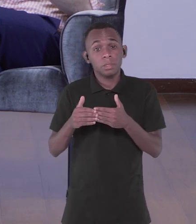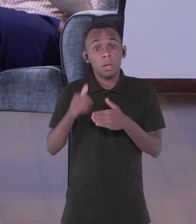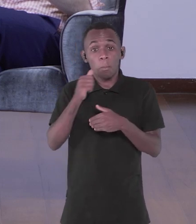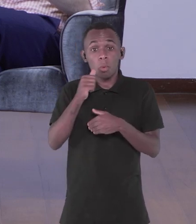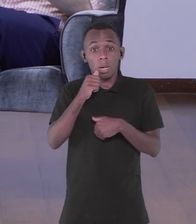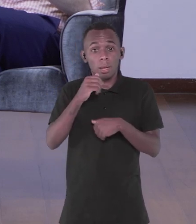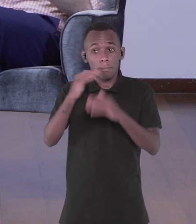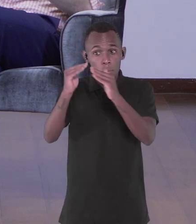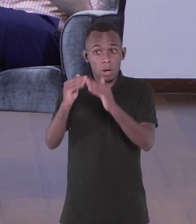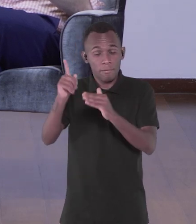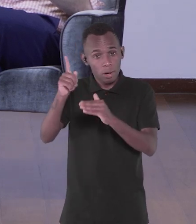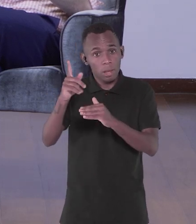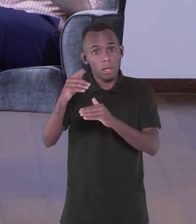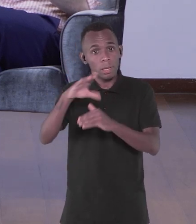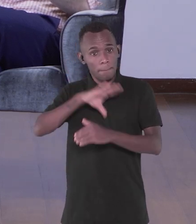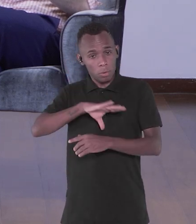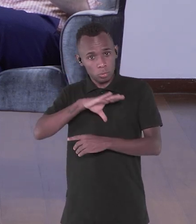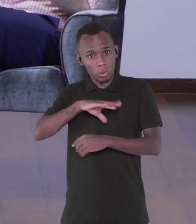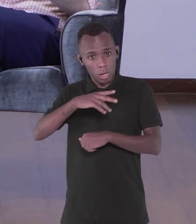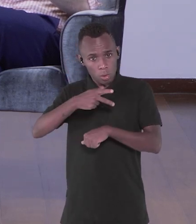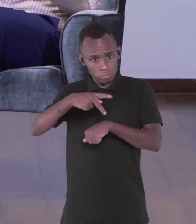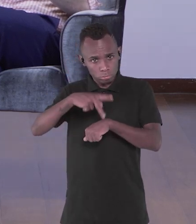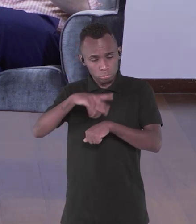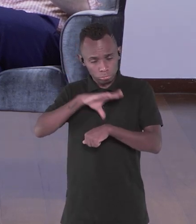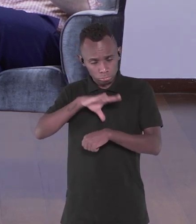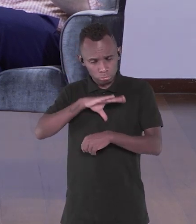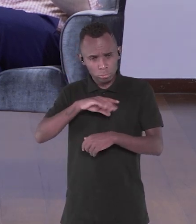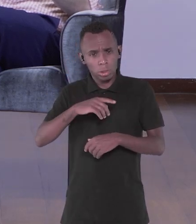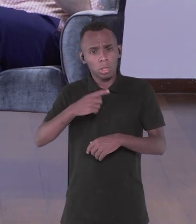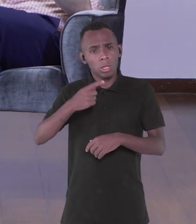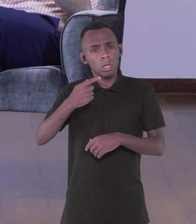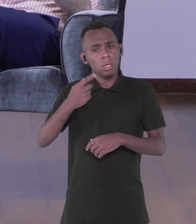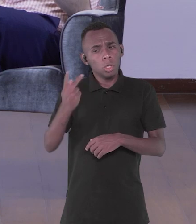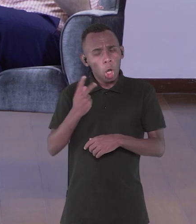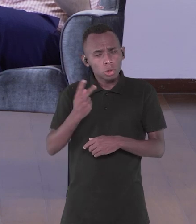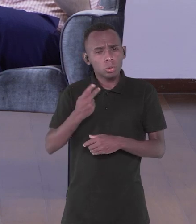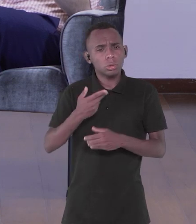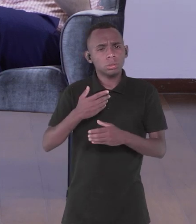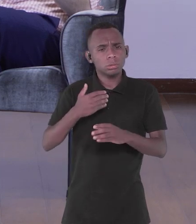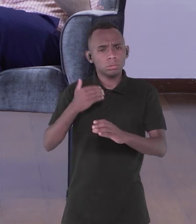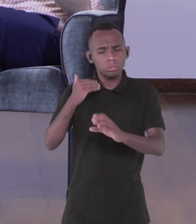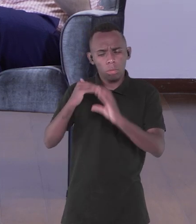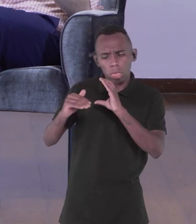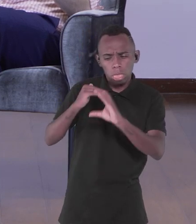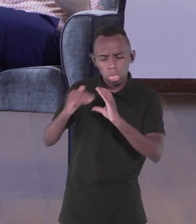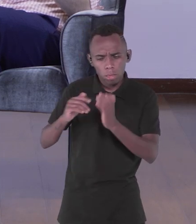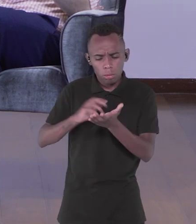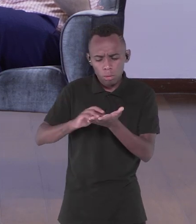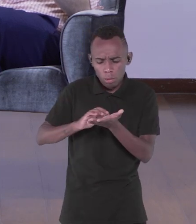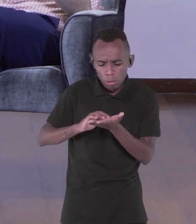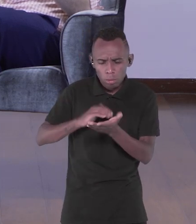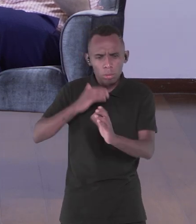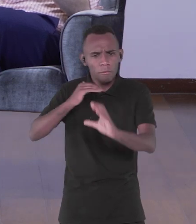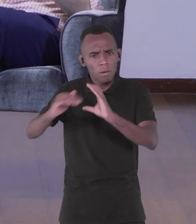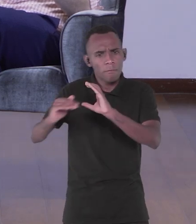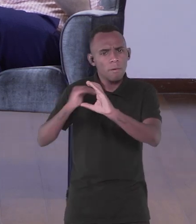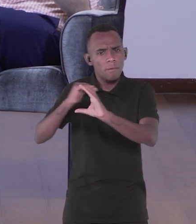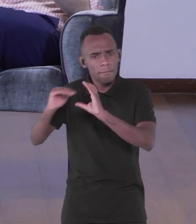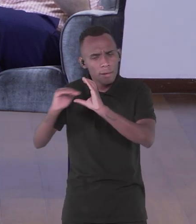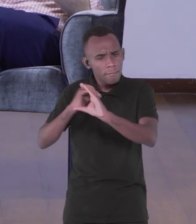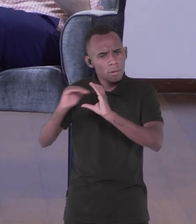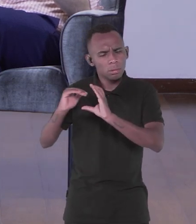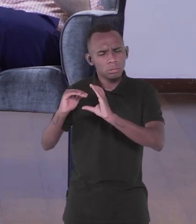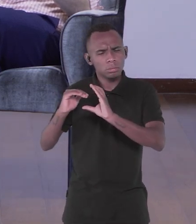época, e a gente trocava muita mensagem, e as mensagens que a gente trocava, elas começaram a